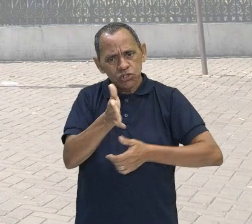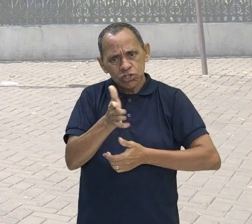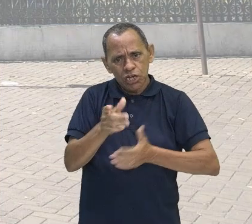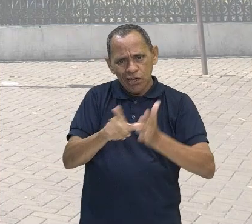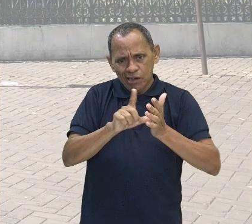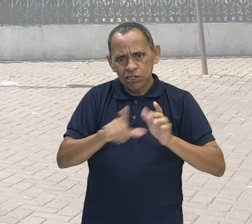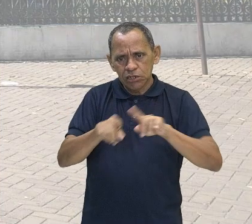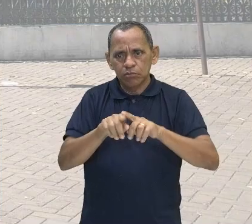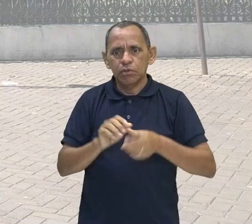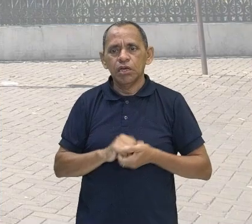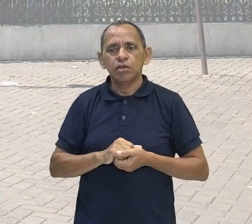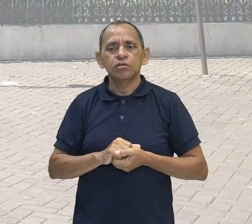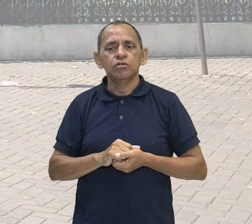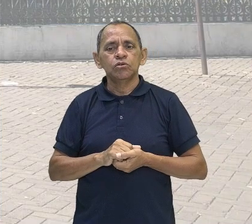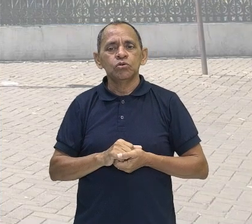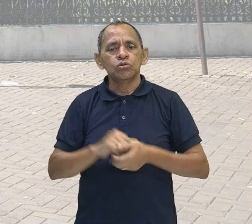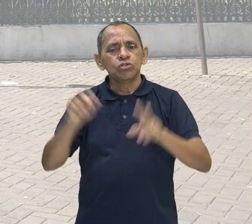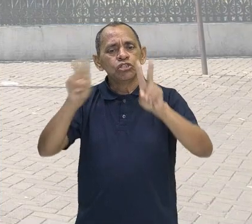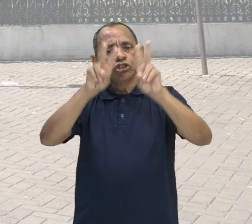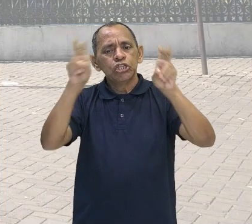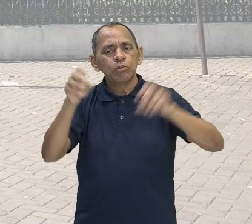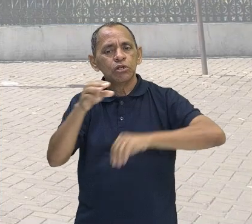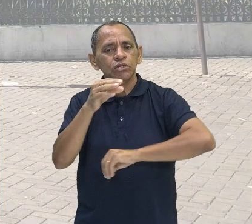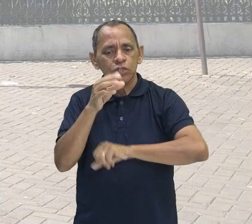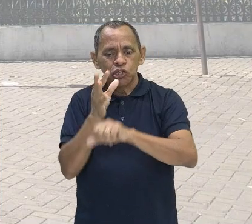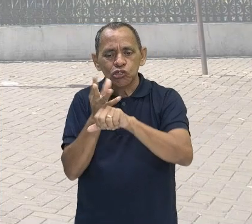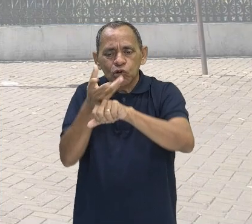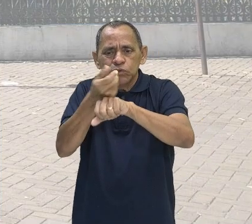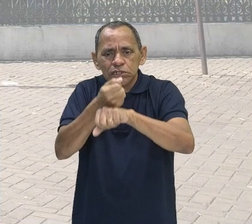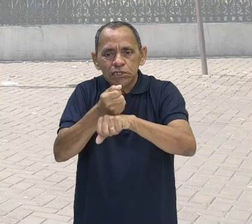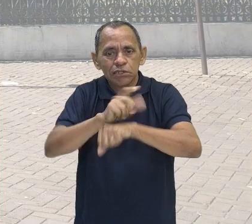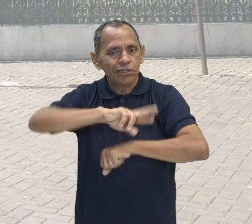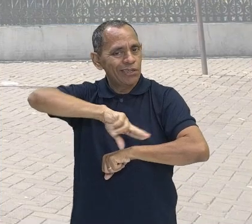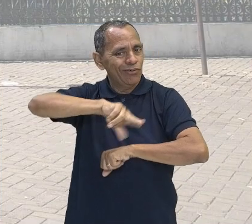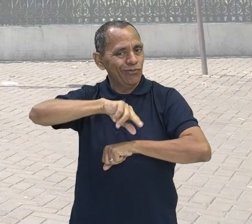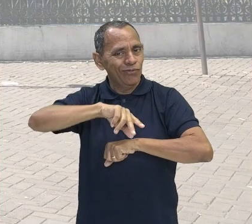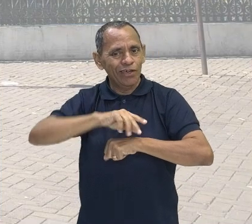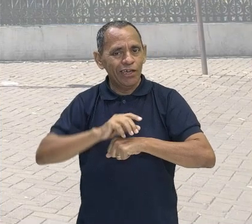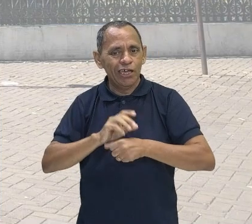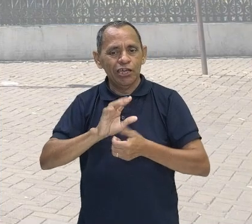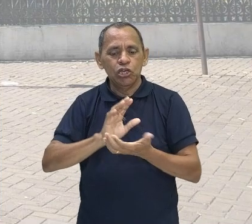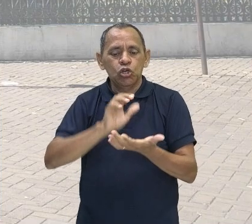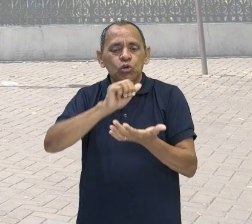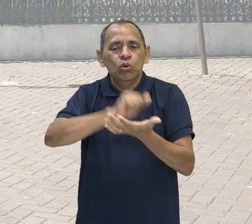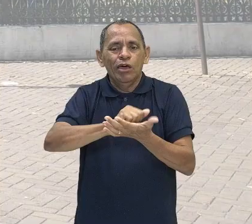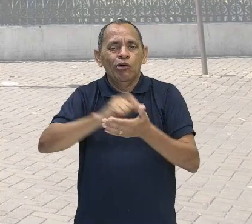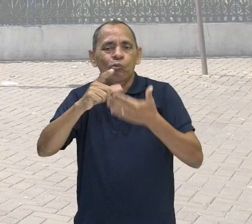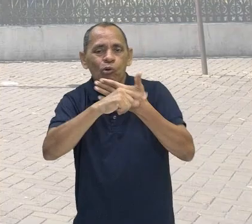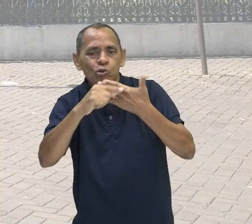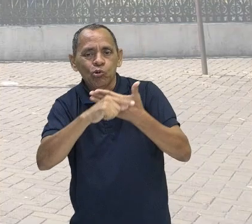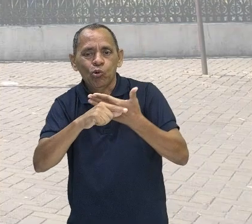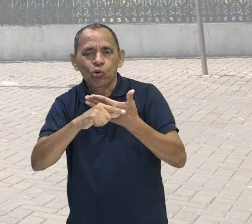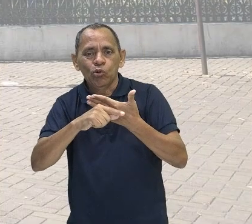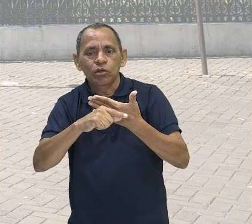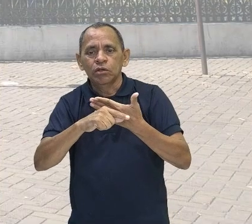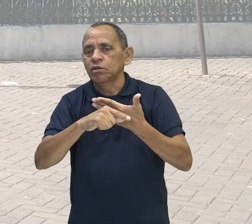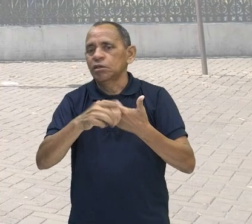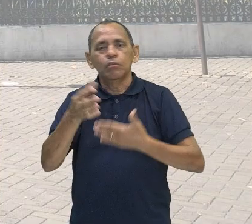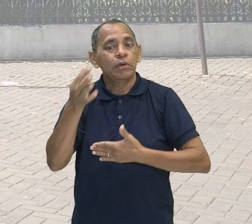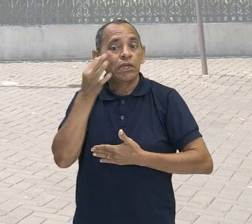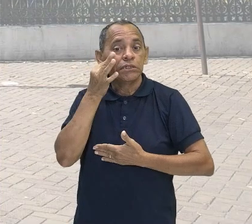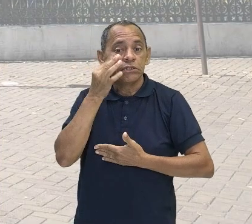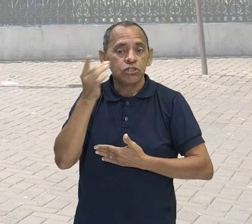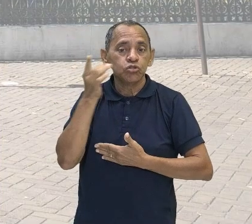do convencimento não é uma coisa só dos escritores, só dos poetas. Ela está no nosso cotidiano, é presente